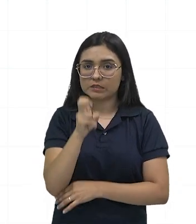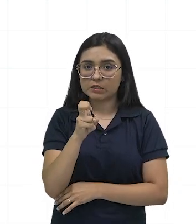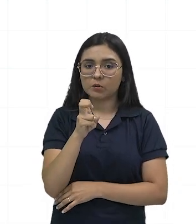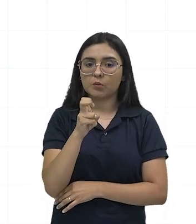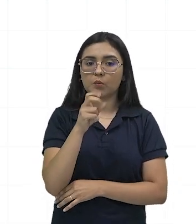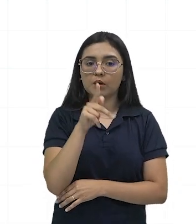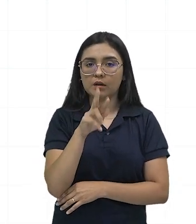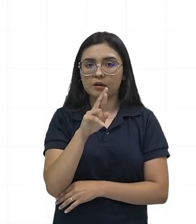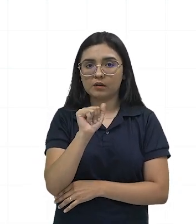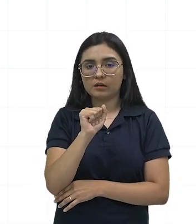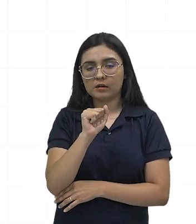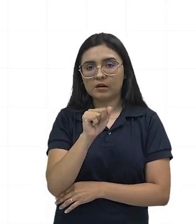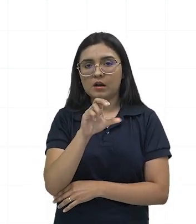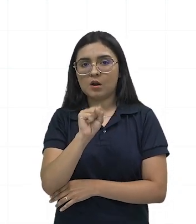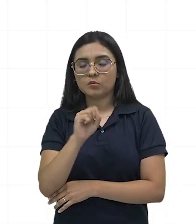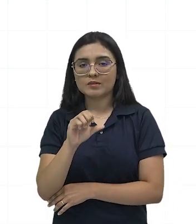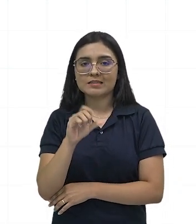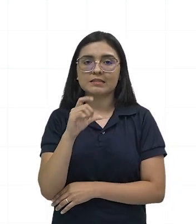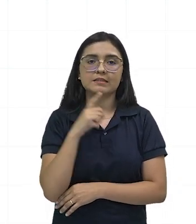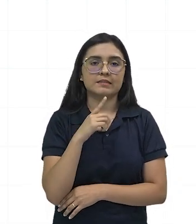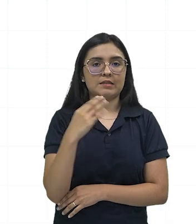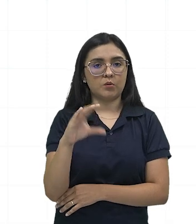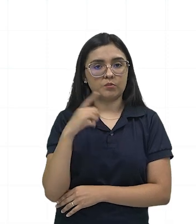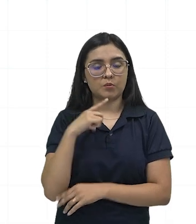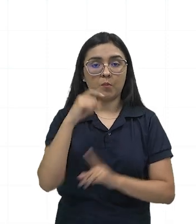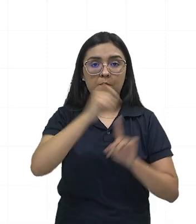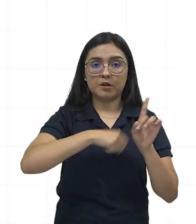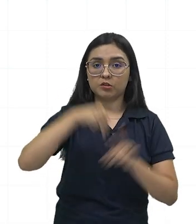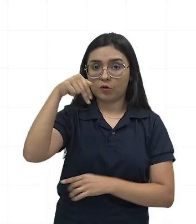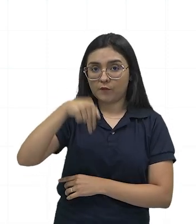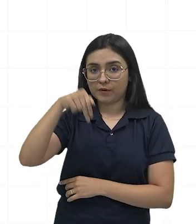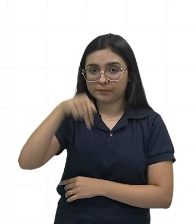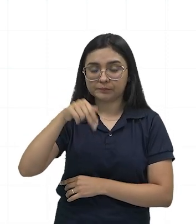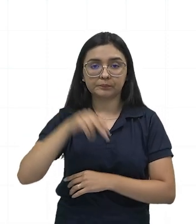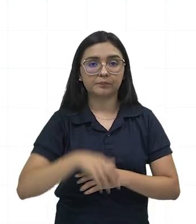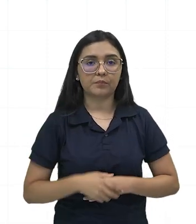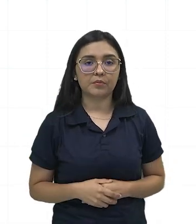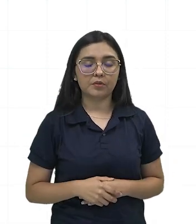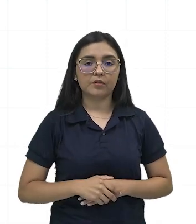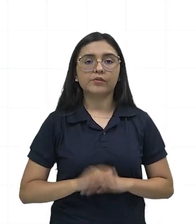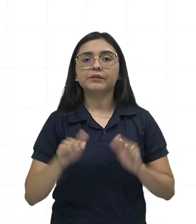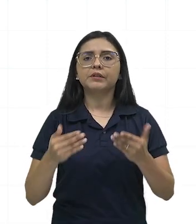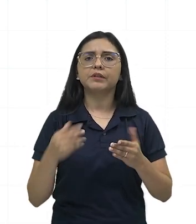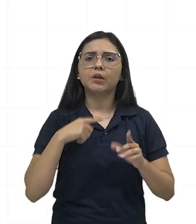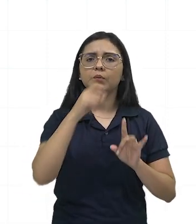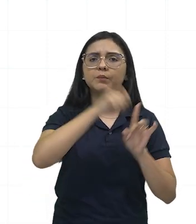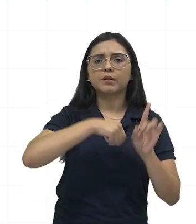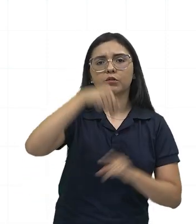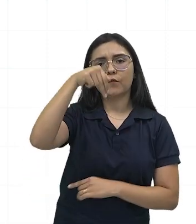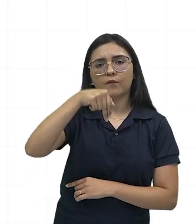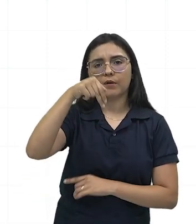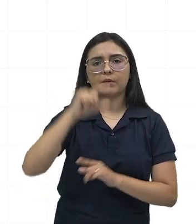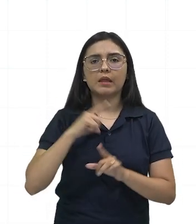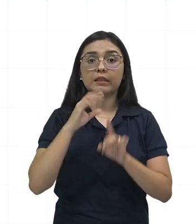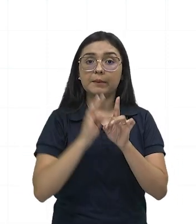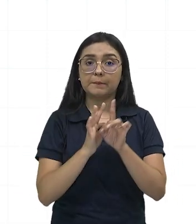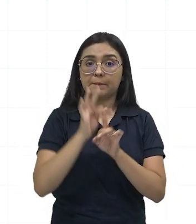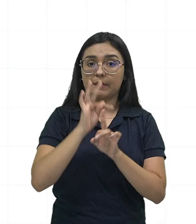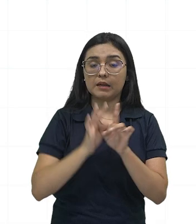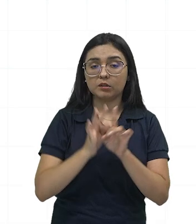26,5 graus Celsius em novembro, né? Então, em novembro, a temperatura